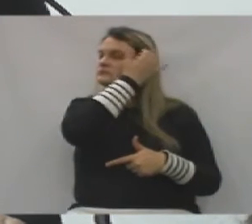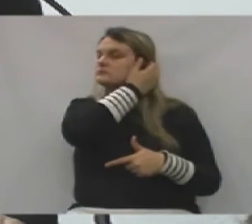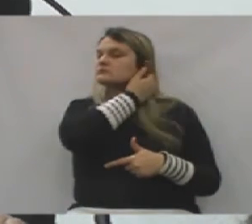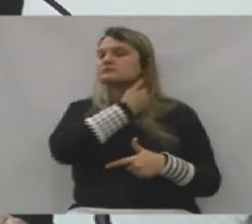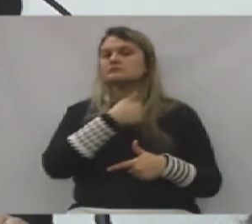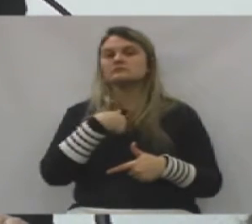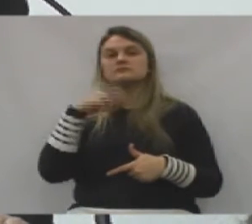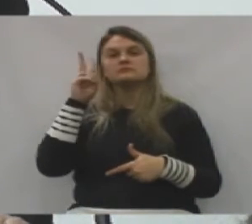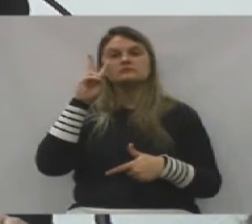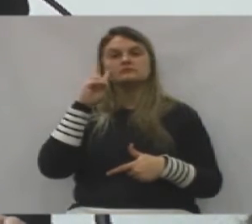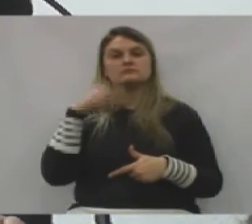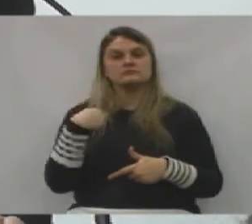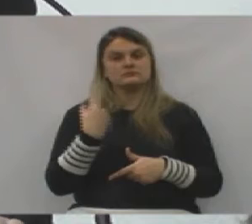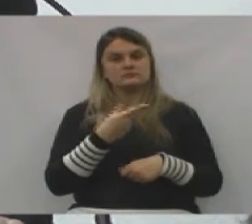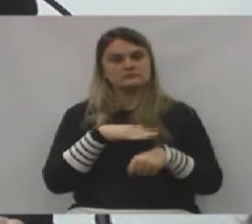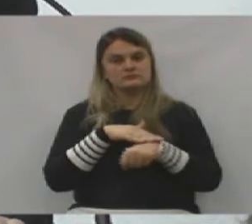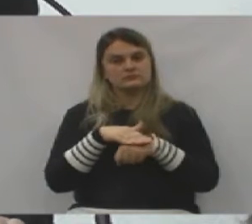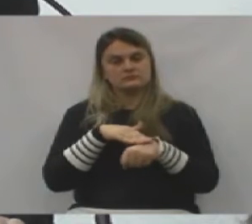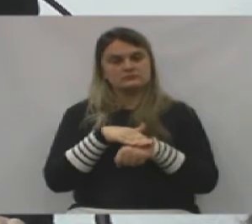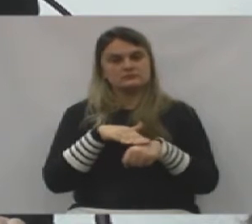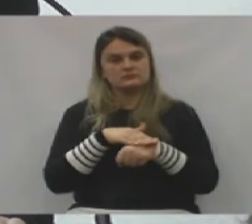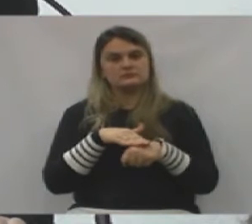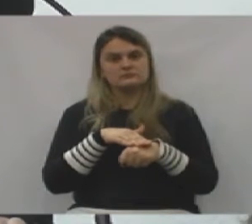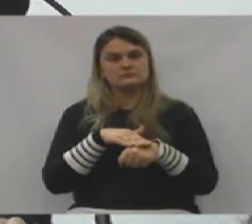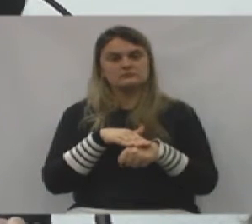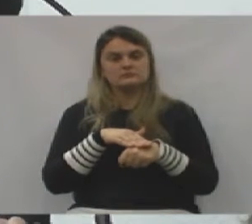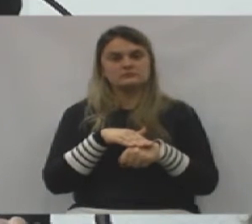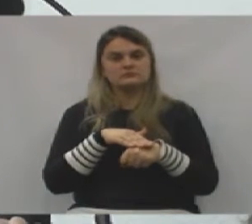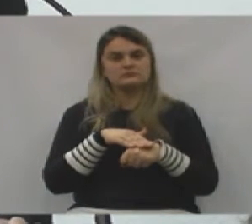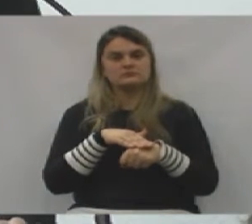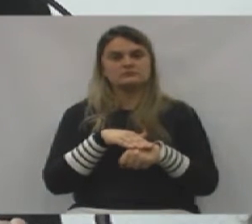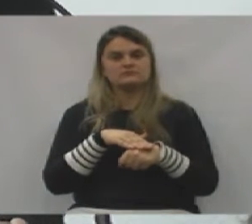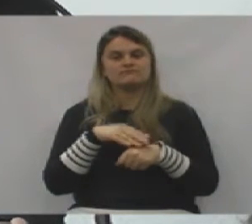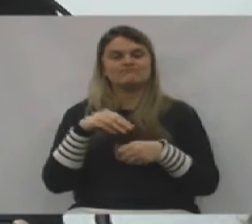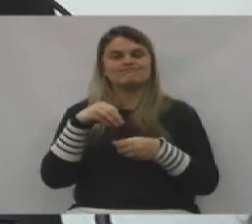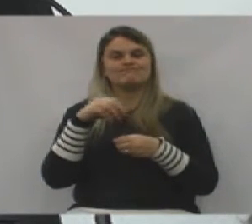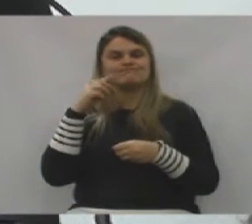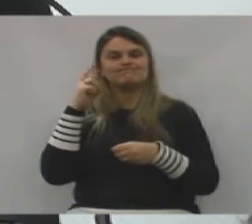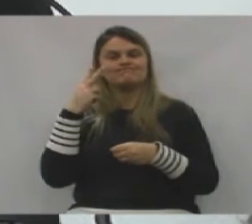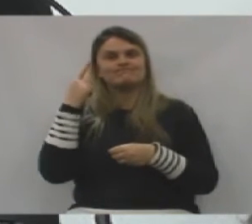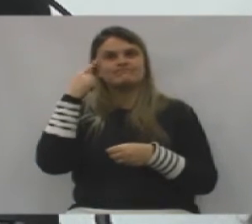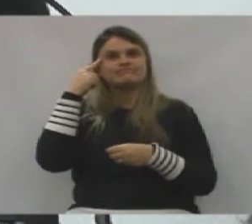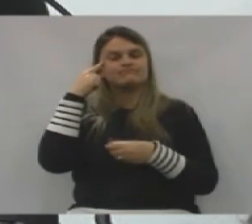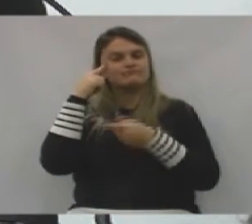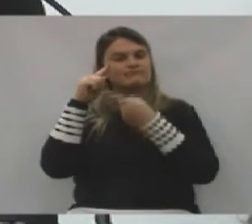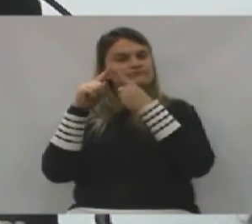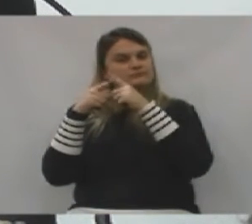lembro que, quando nós conversávamos ali, na nossa cabeça dos vereadores tinha já